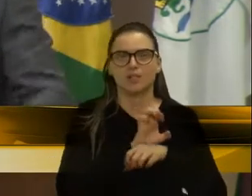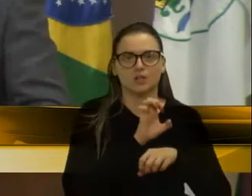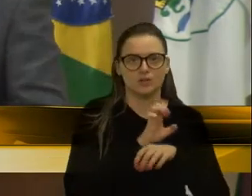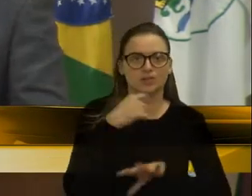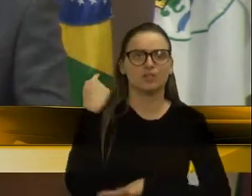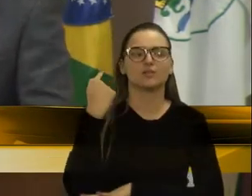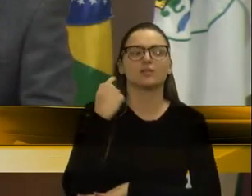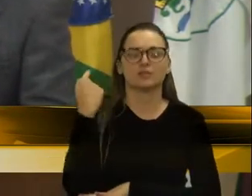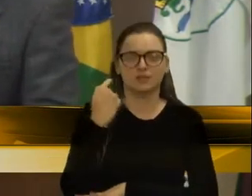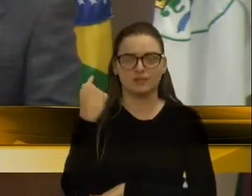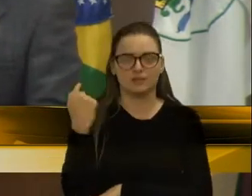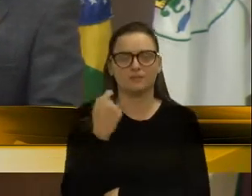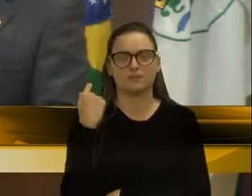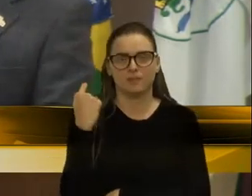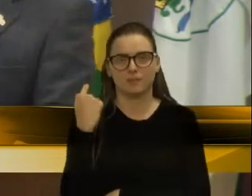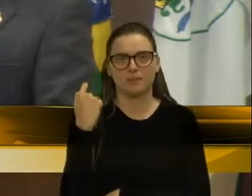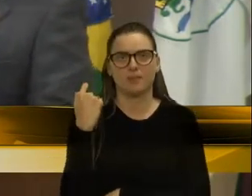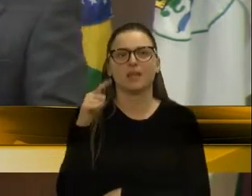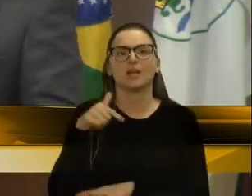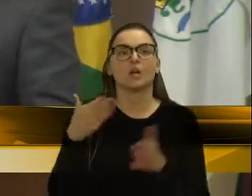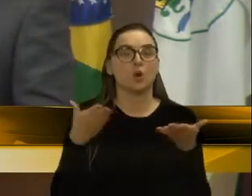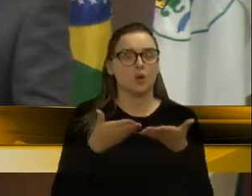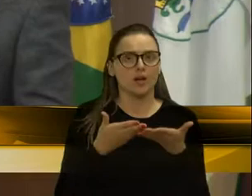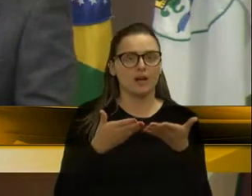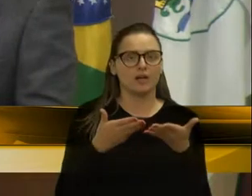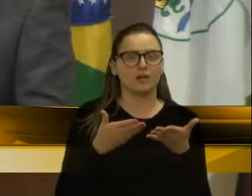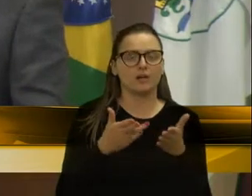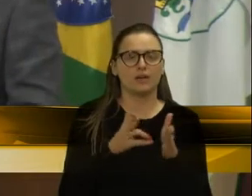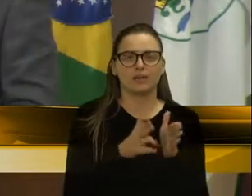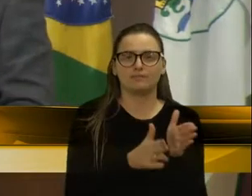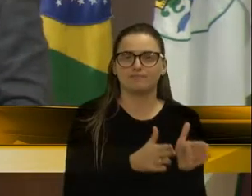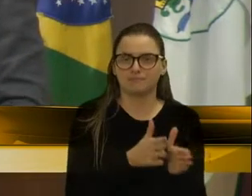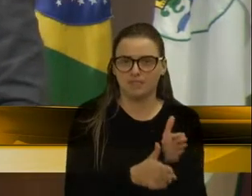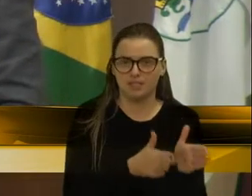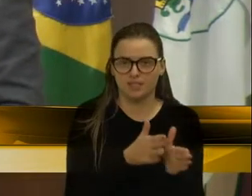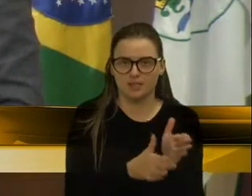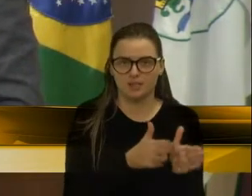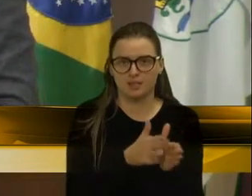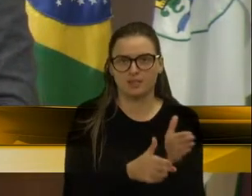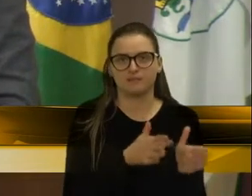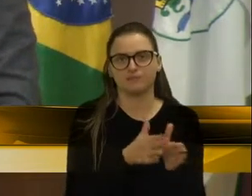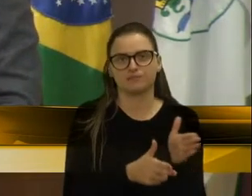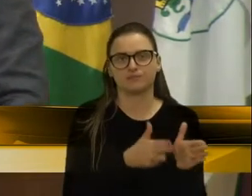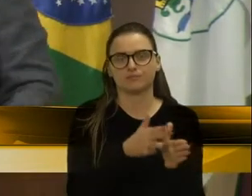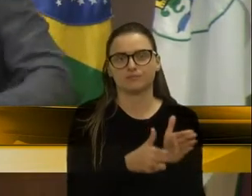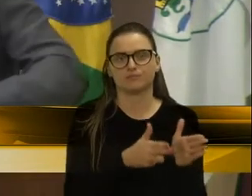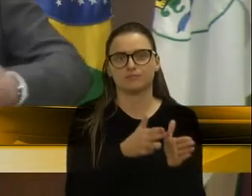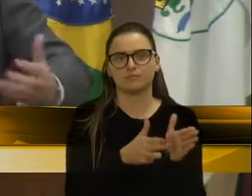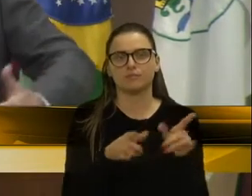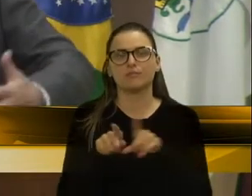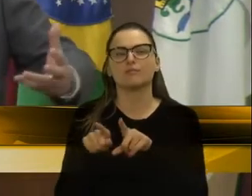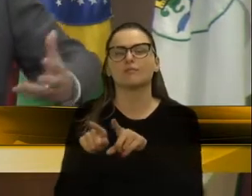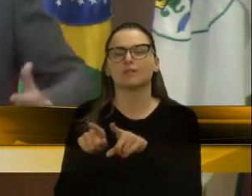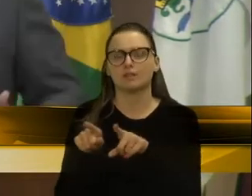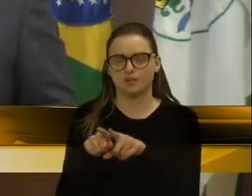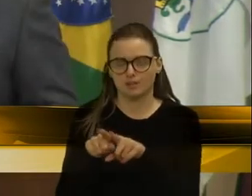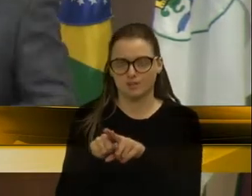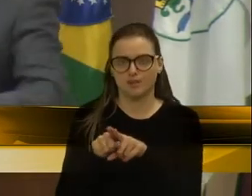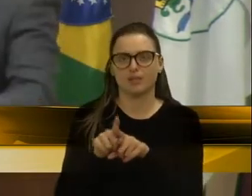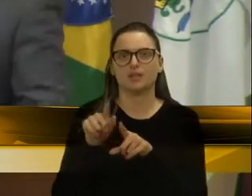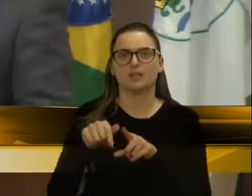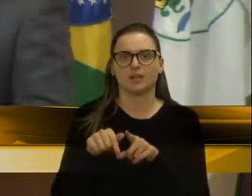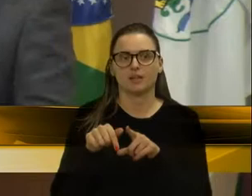página santa hoje em araraquara também produzindo vagões está junto com essa mobilização